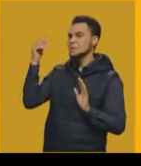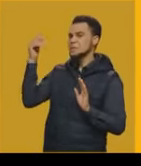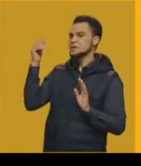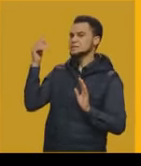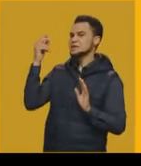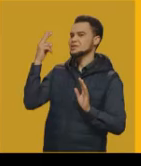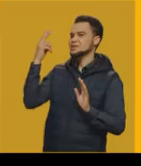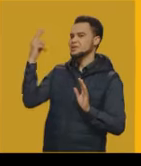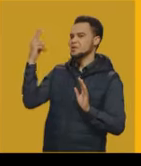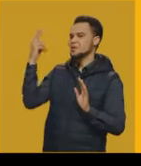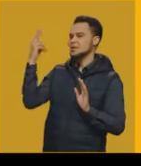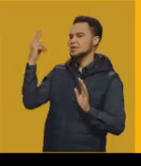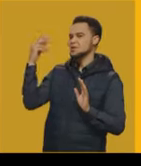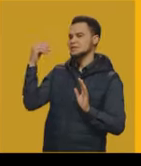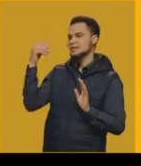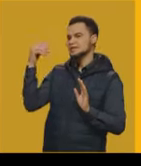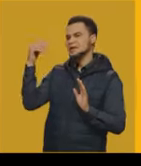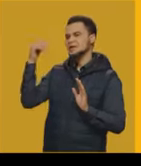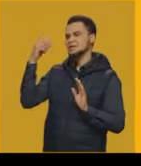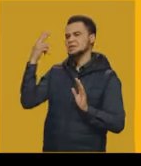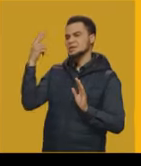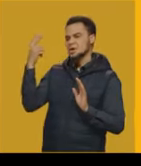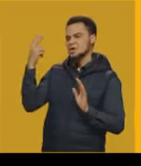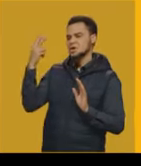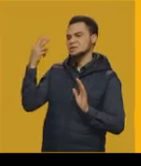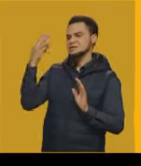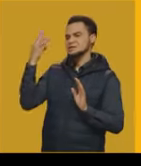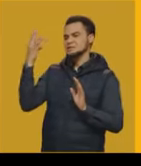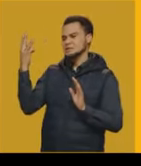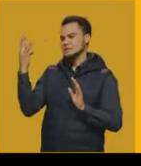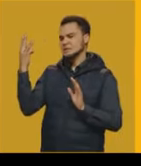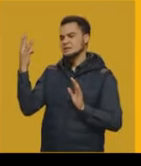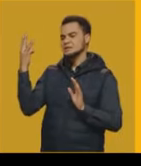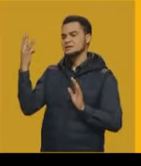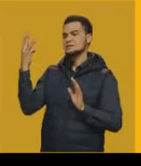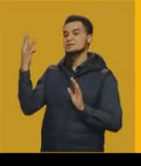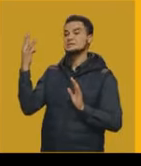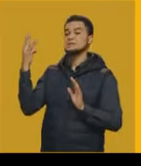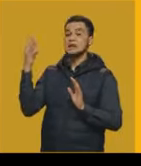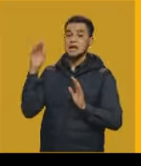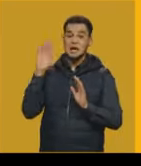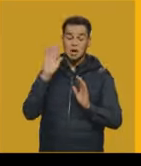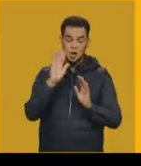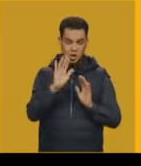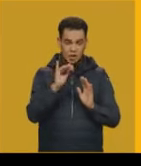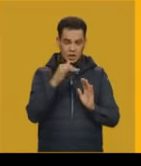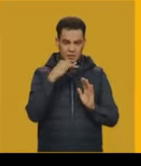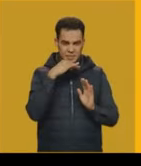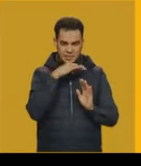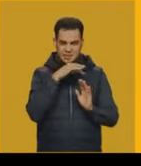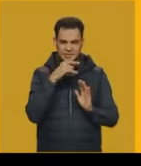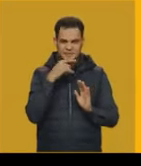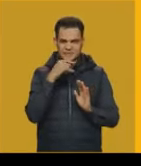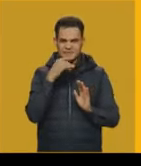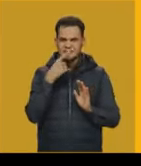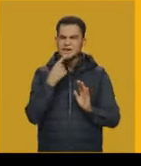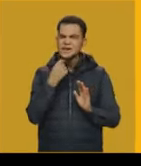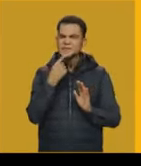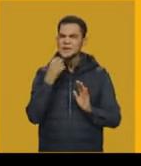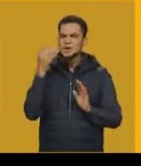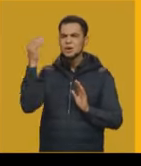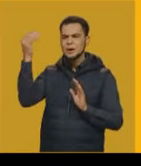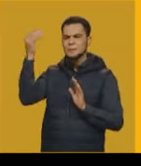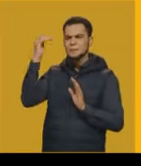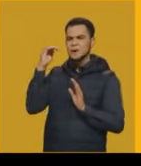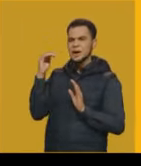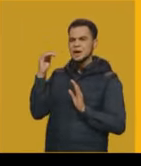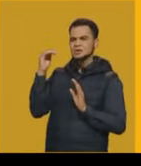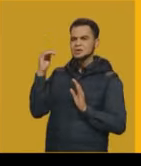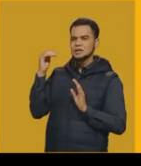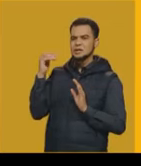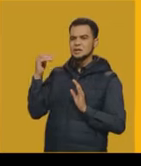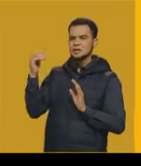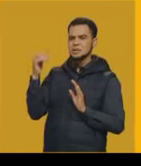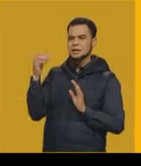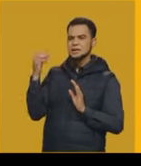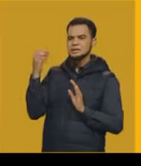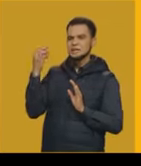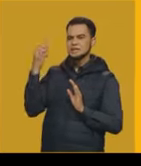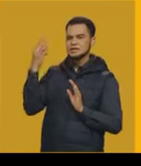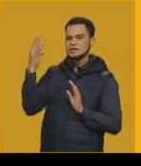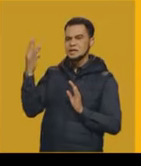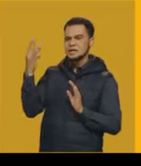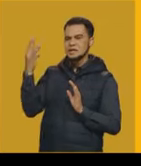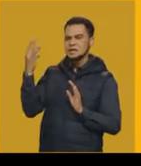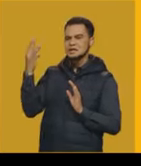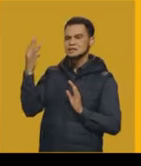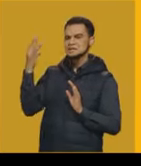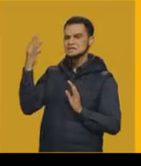e vai para o carbono 3. Na numeração de vermelho, ela começa no 3 e vai para